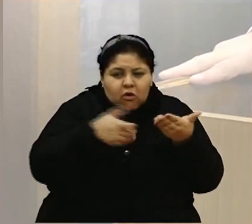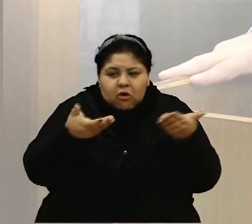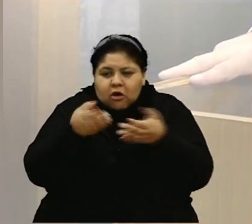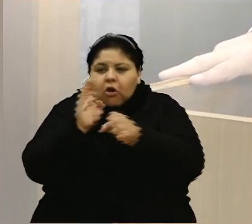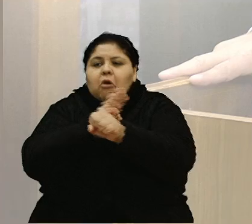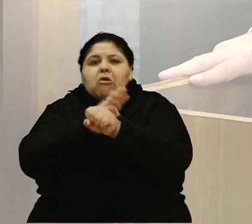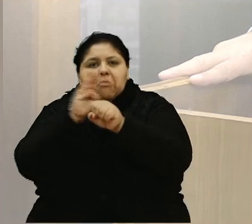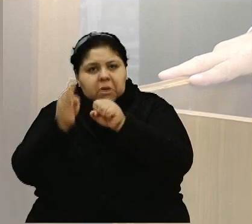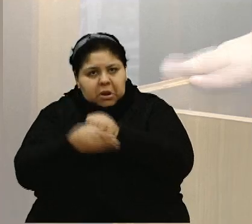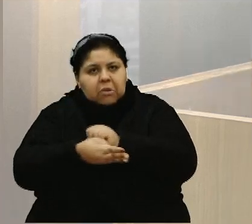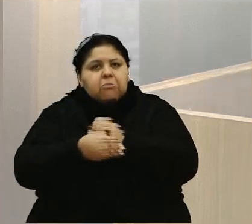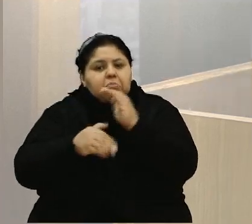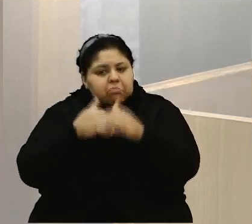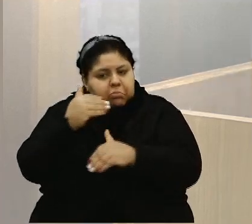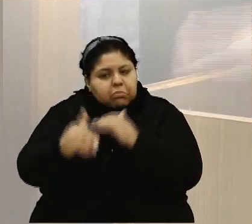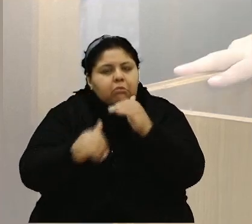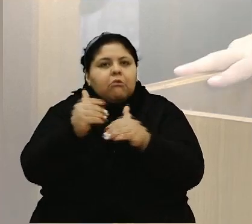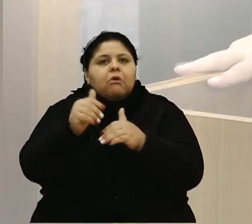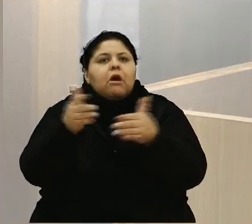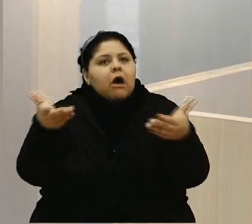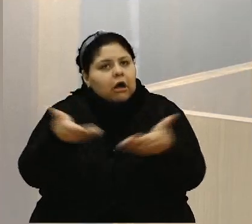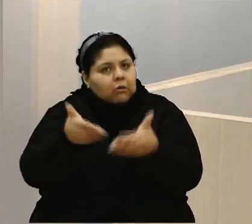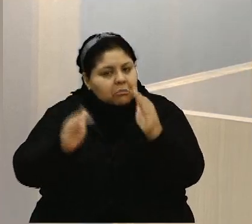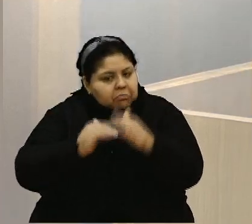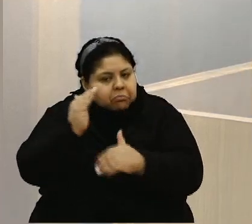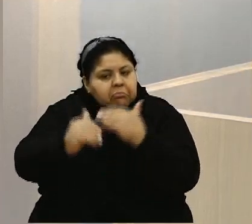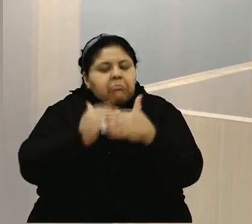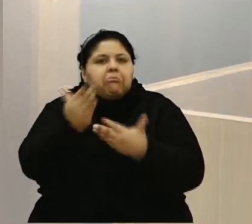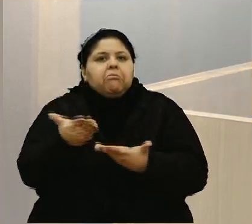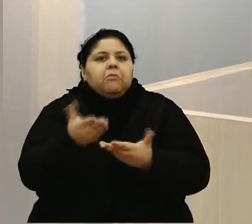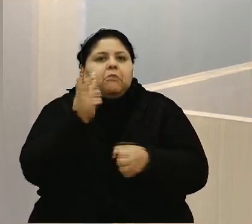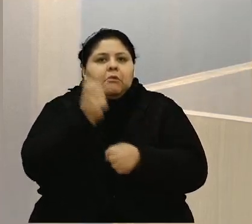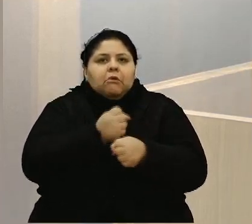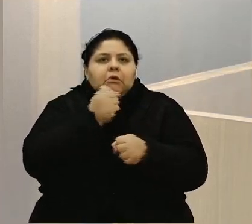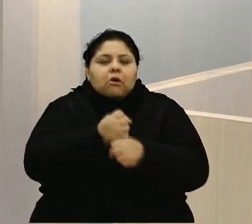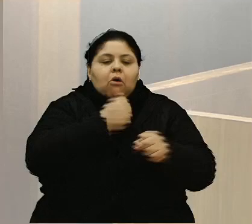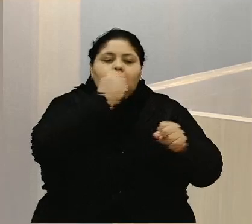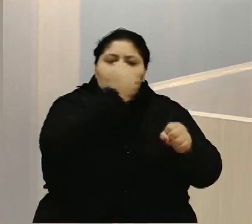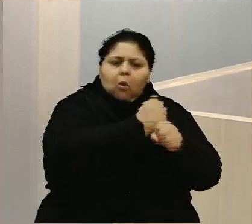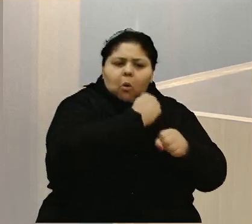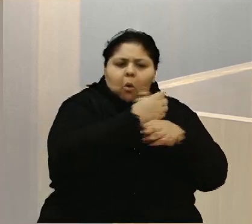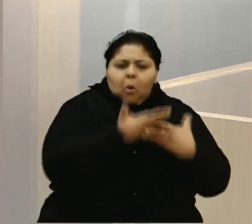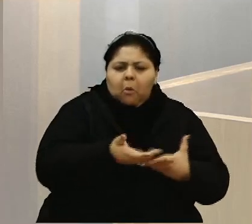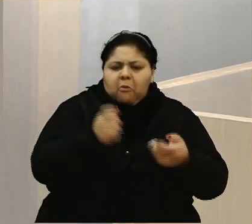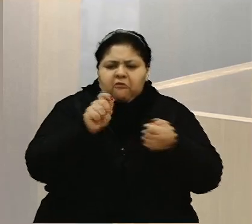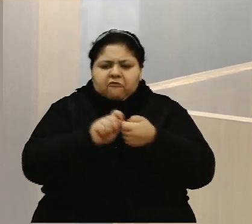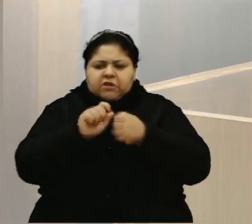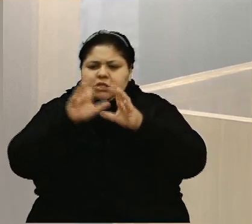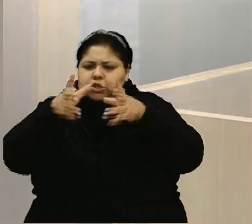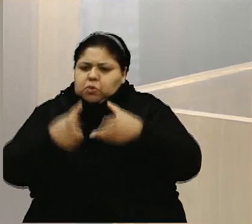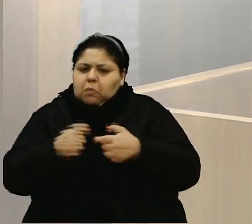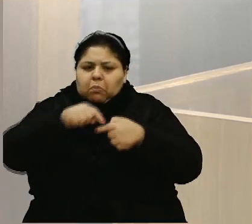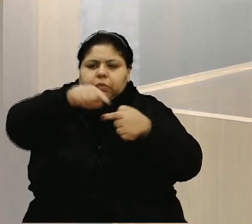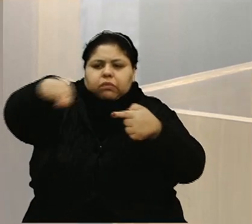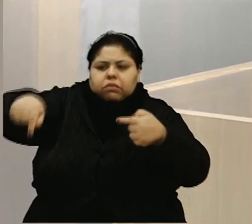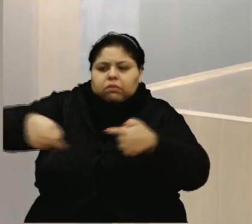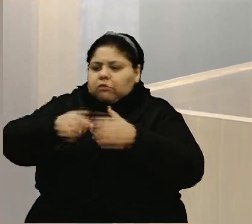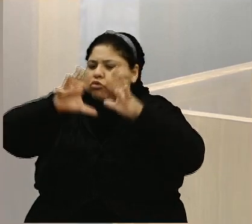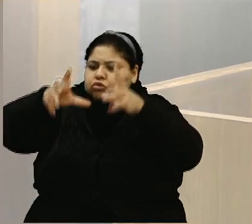vai. Agora o Planalto vai. Agora vai ter obra, vamos fazer, rotatória.